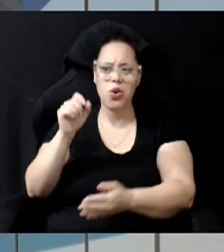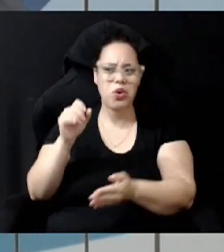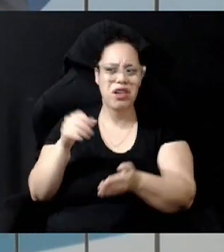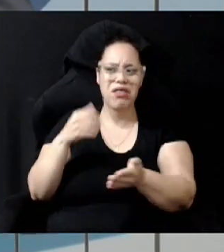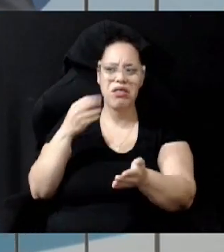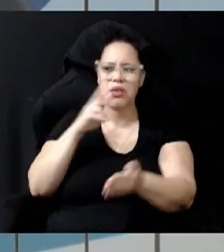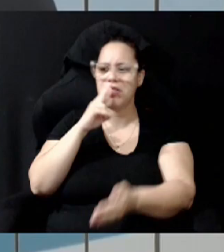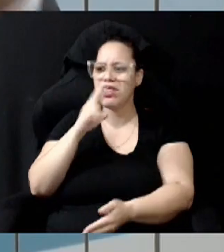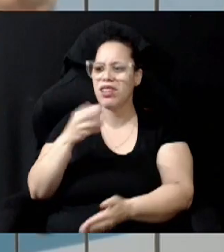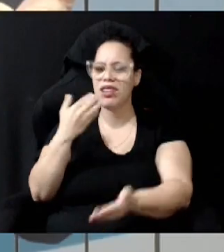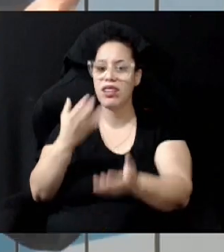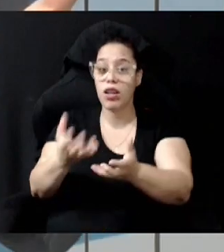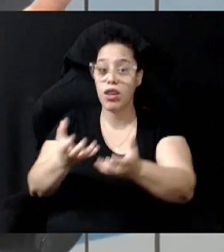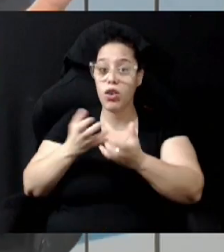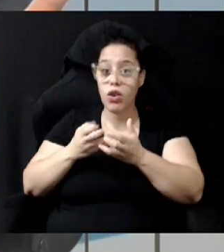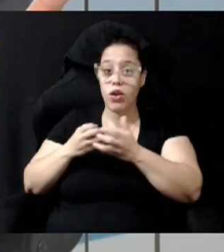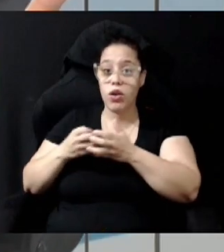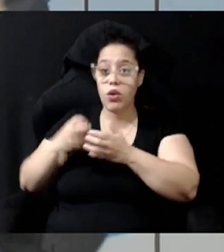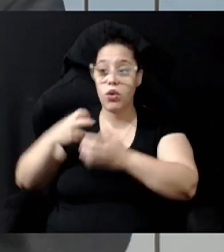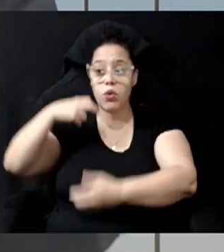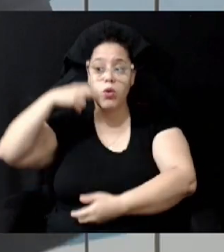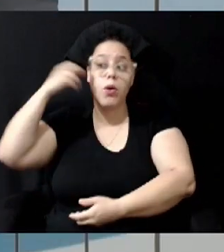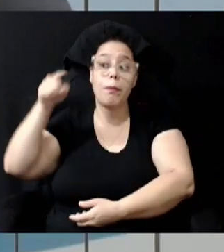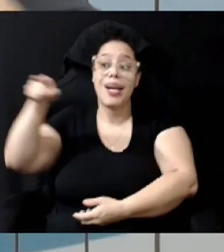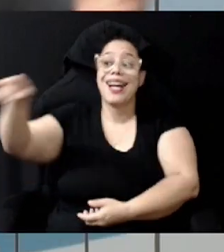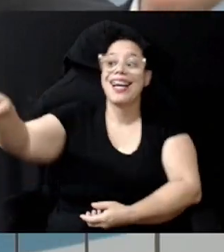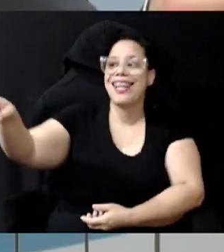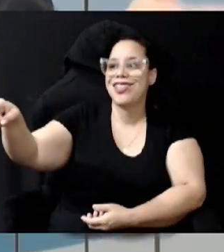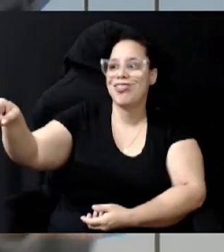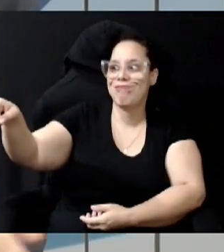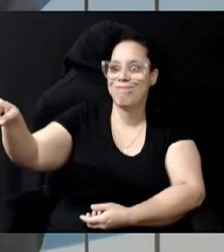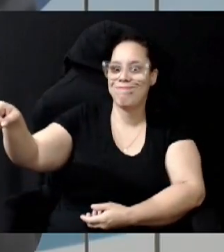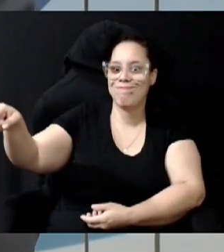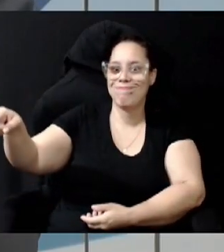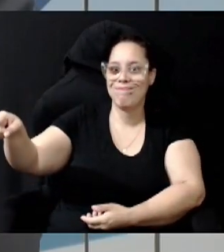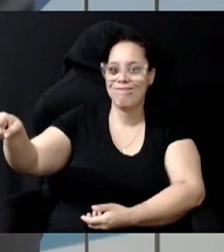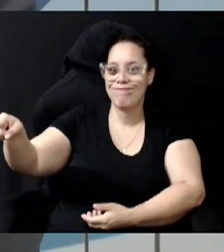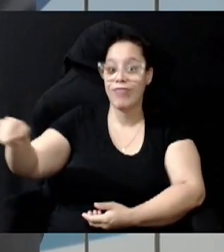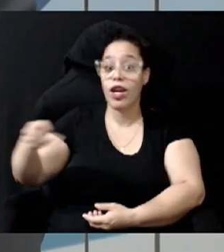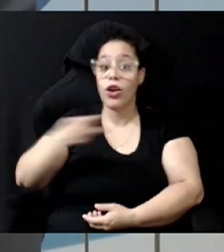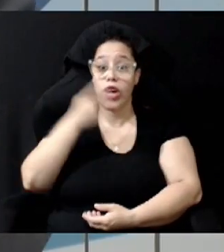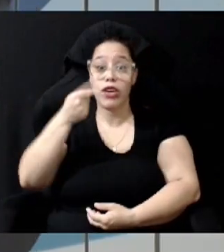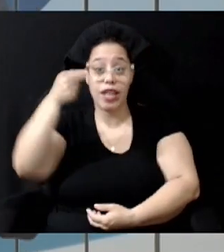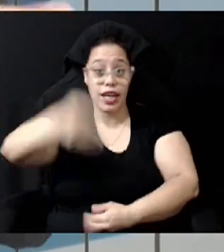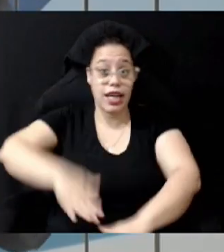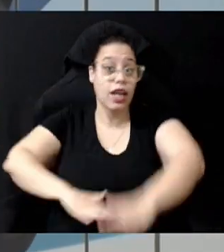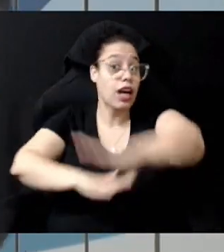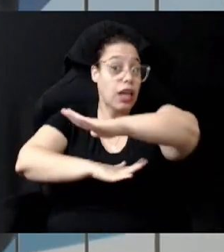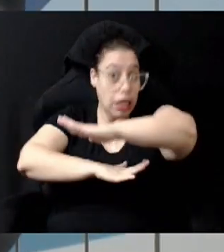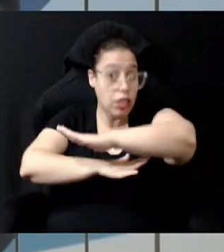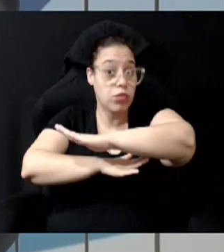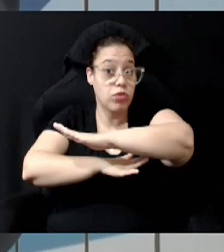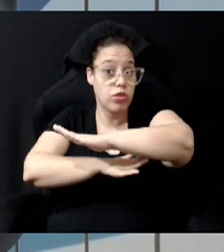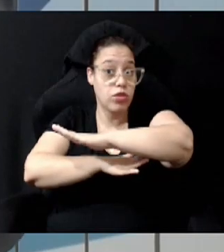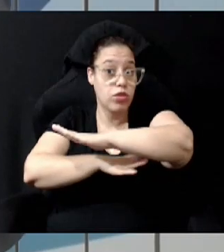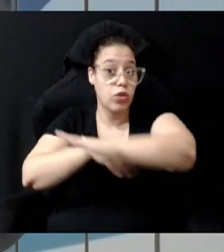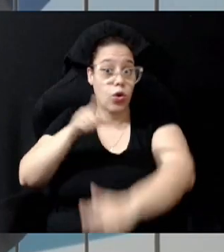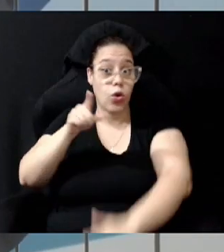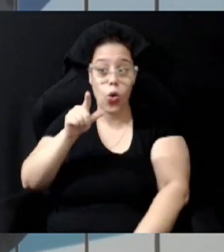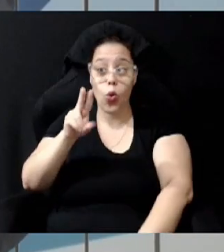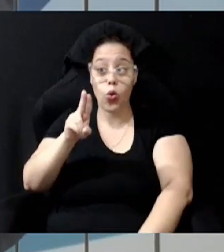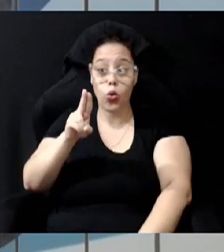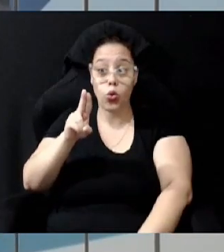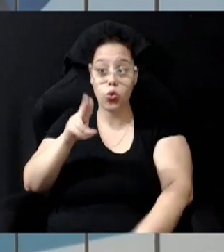quero gerar um constrangimento para ele. Eu quero dizer aqui na Câmara que o Lu tem um processo.